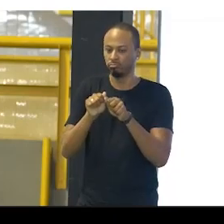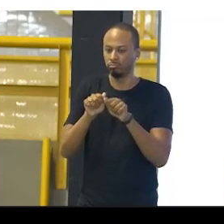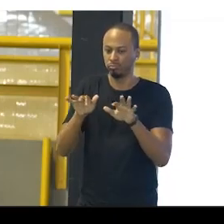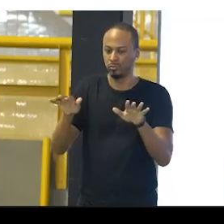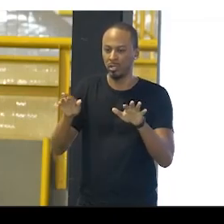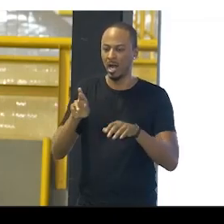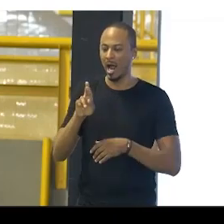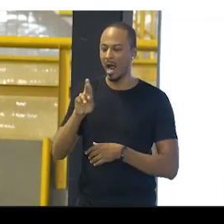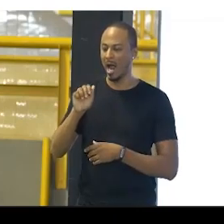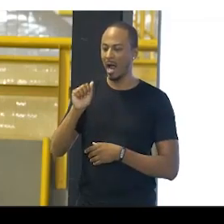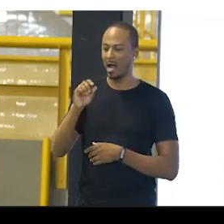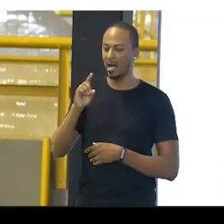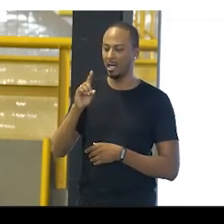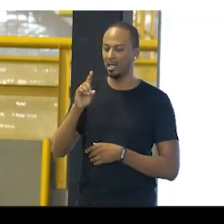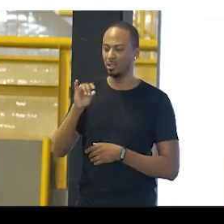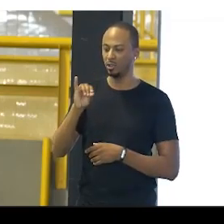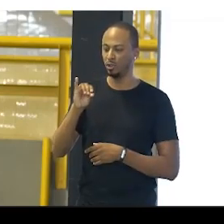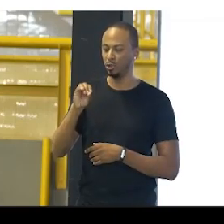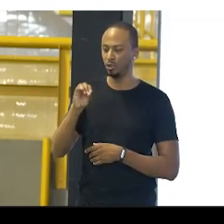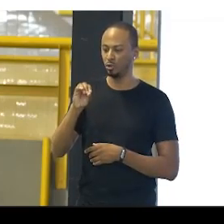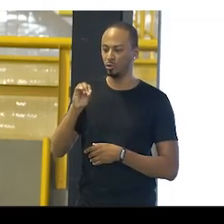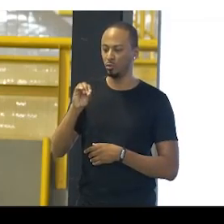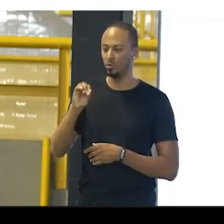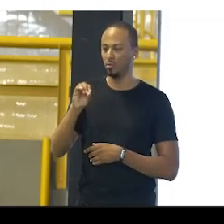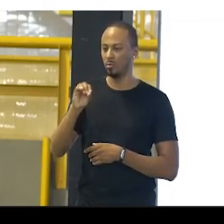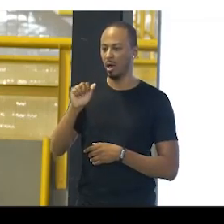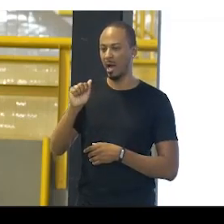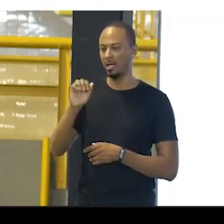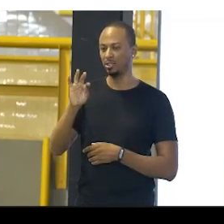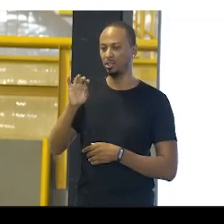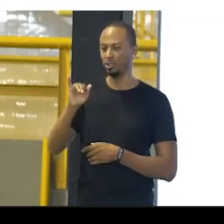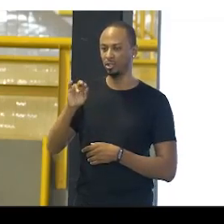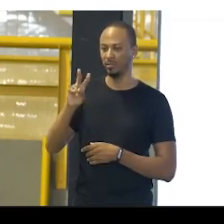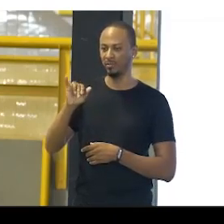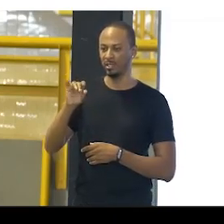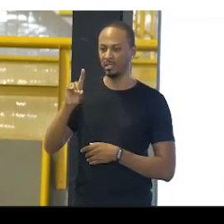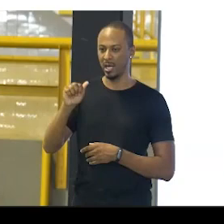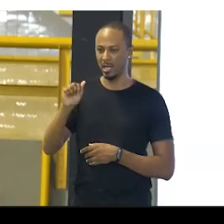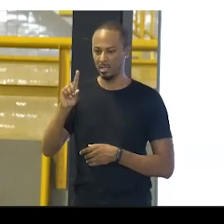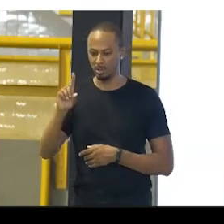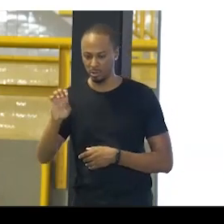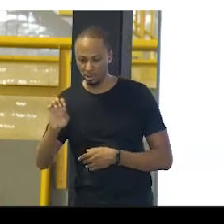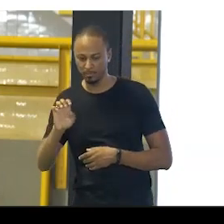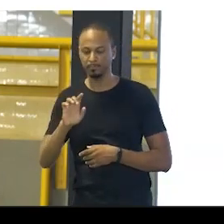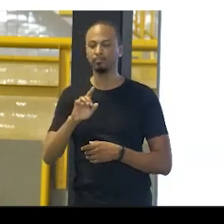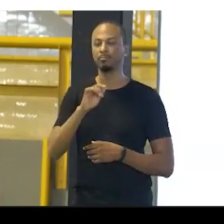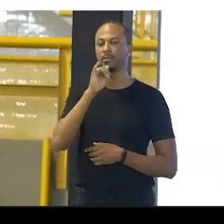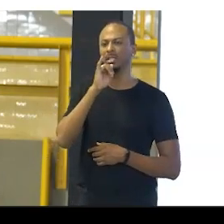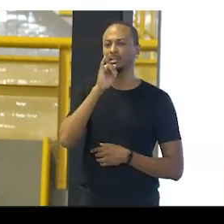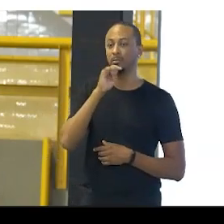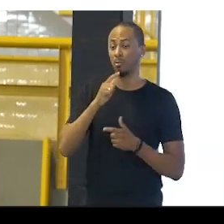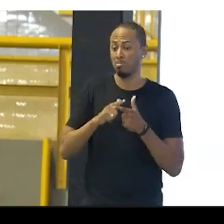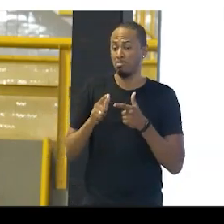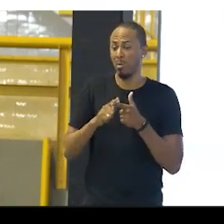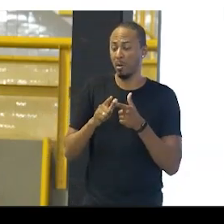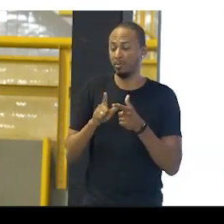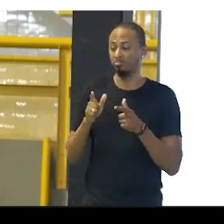dura até hoje. Então isso faz com que seja uma fonte de energia que tem que ser fiscalizada. E tem um outro